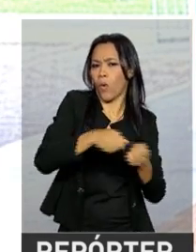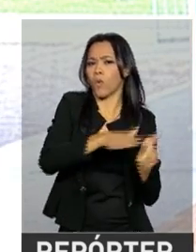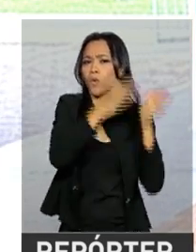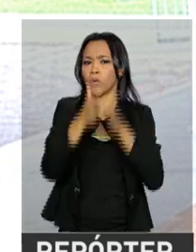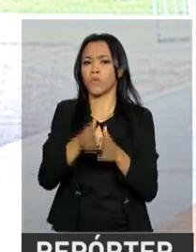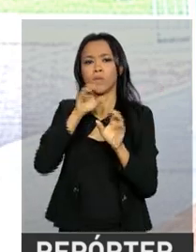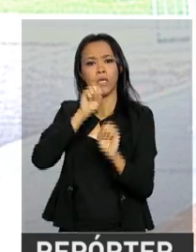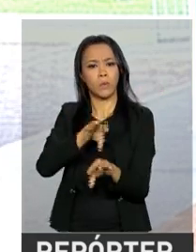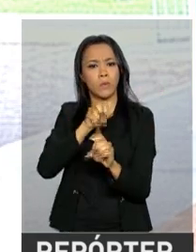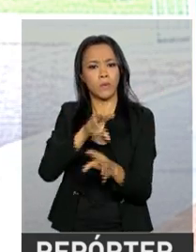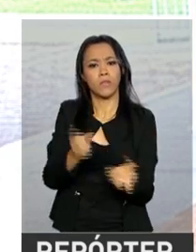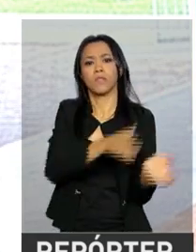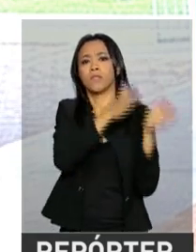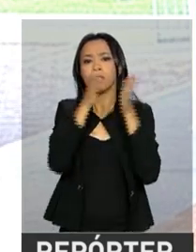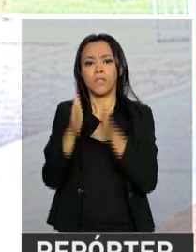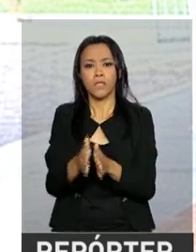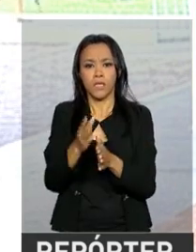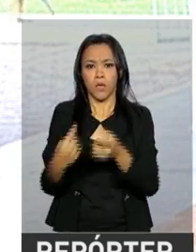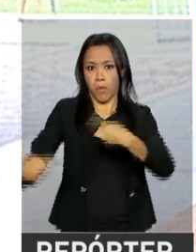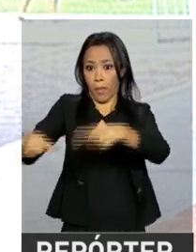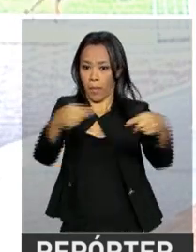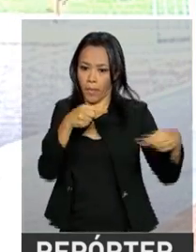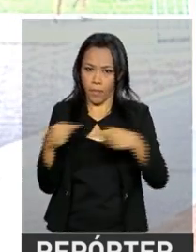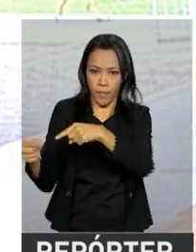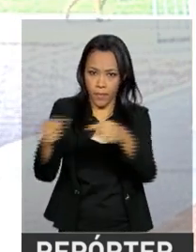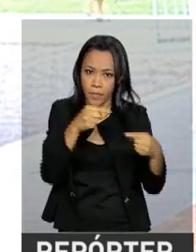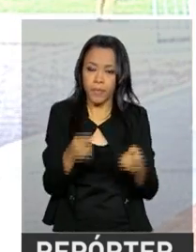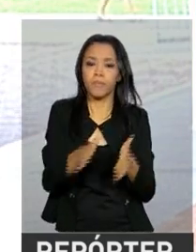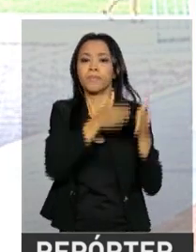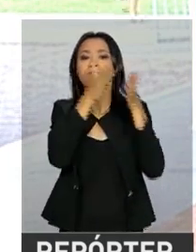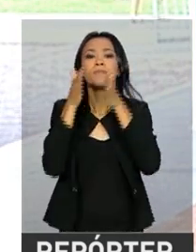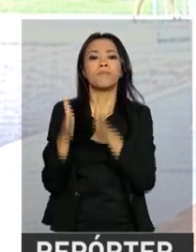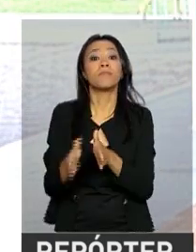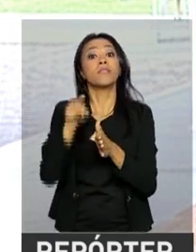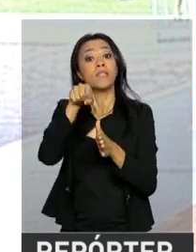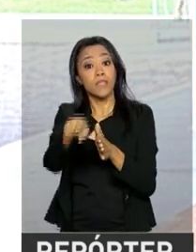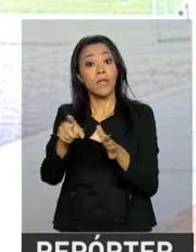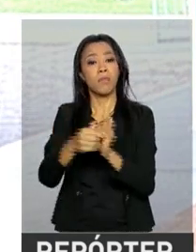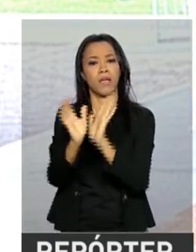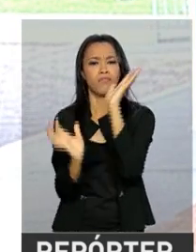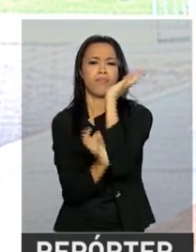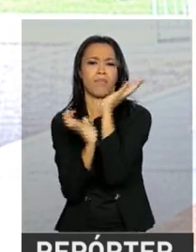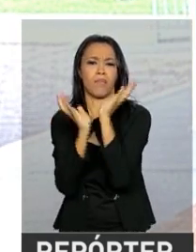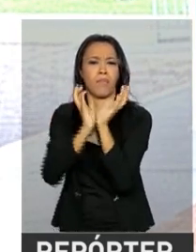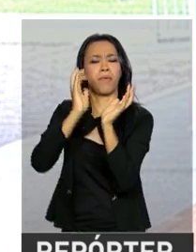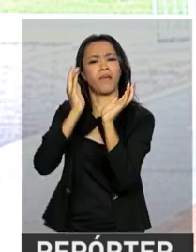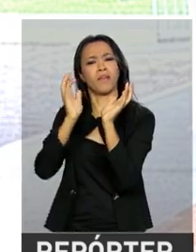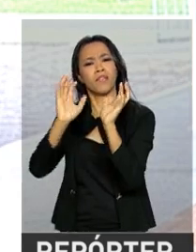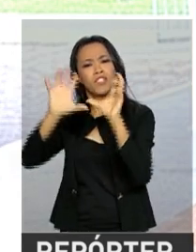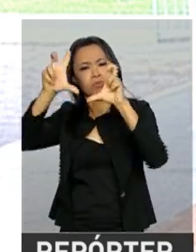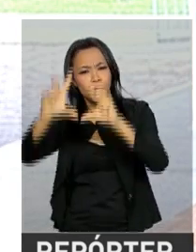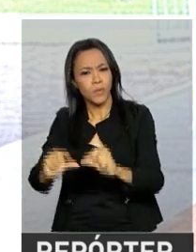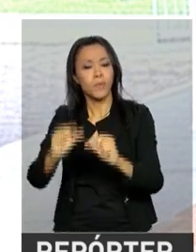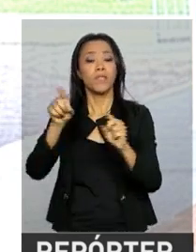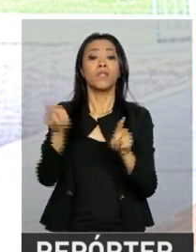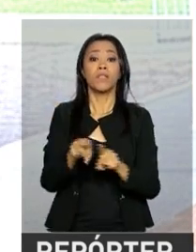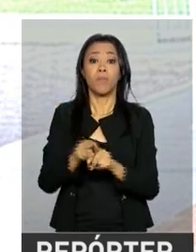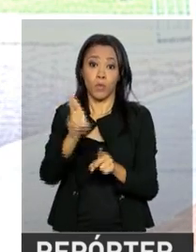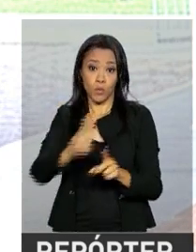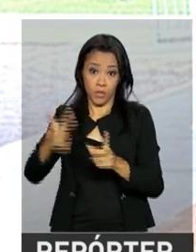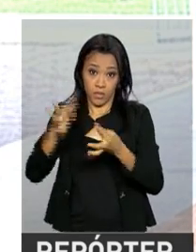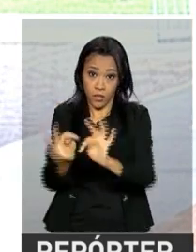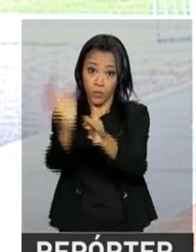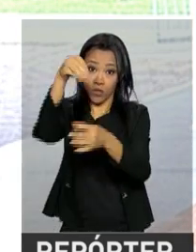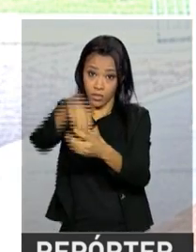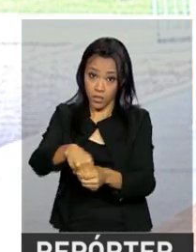Educação Básica competitividade e produtividade e desburocratização E modernização do Estado a primeira